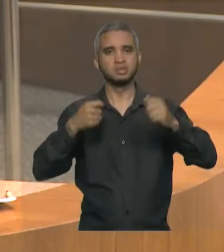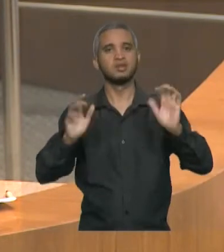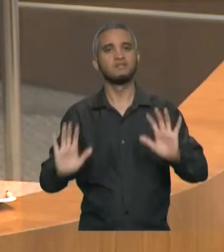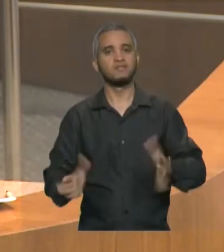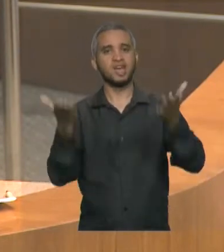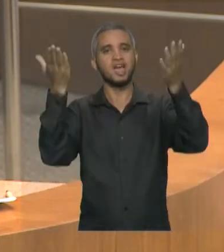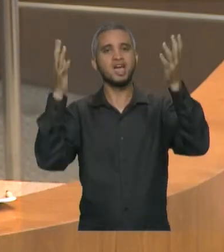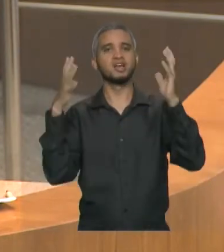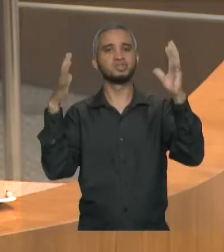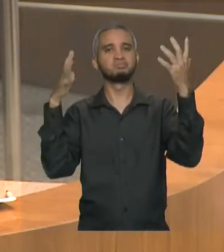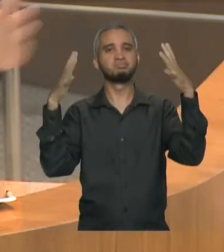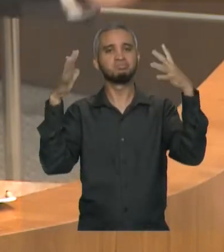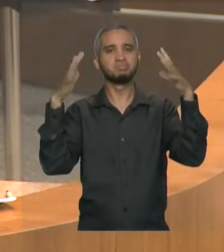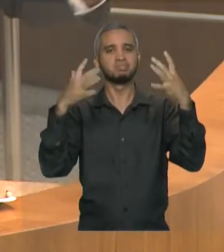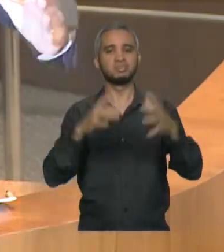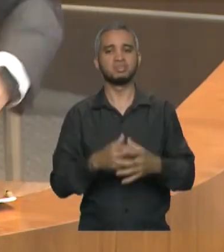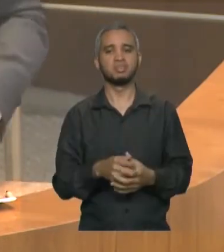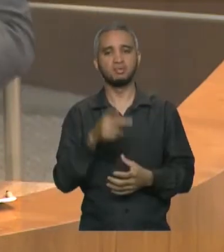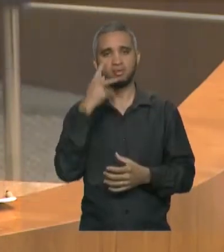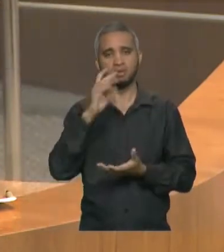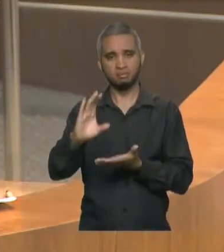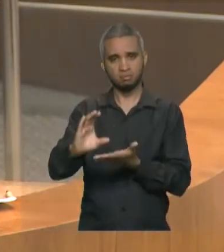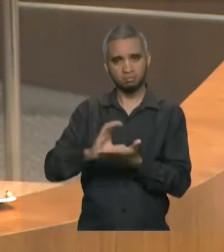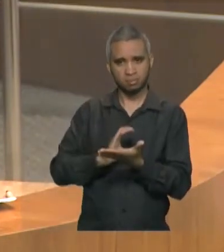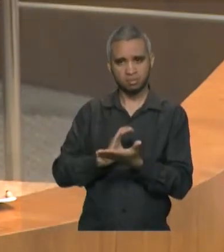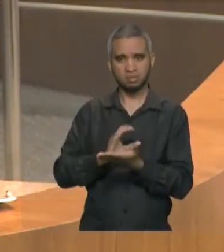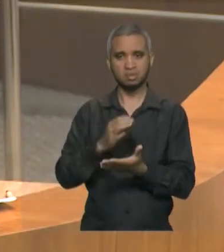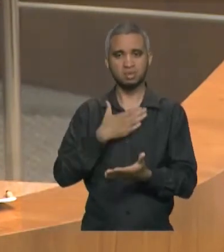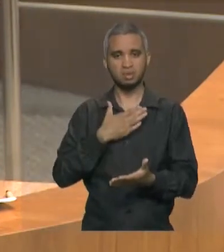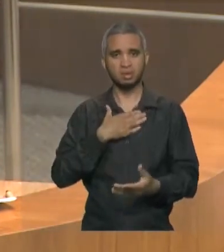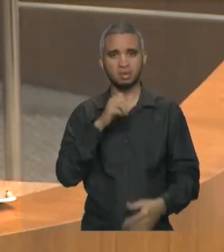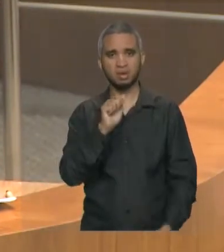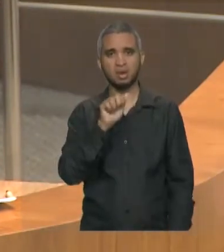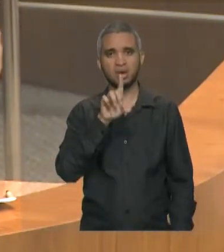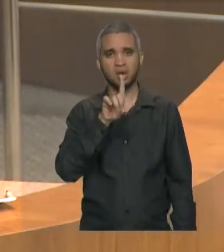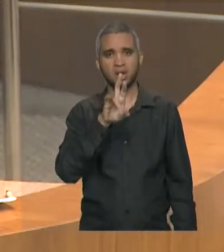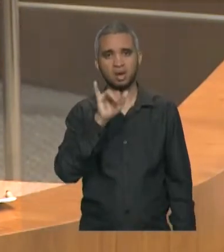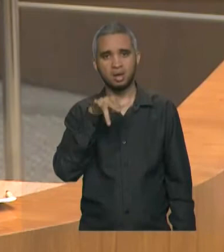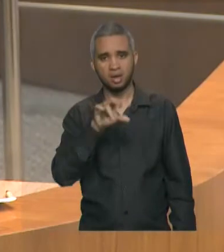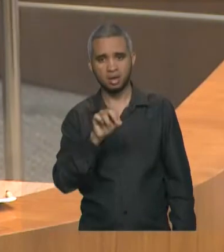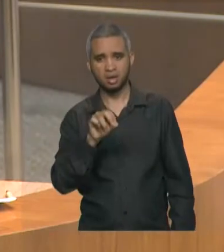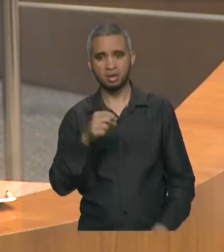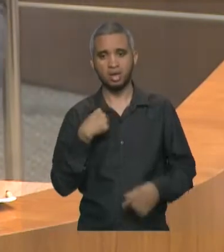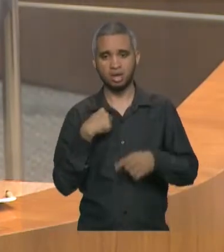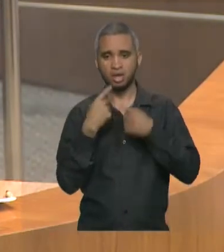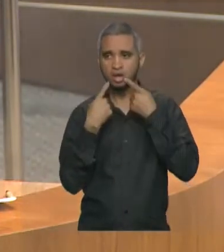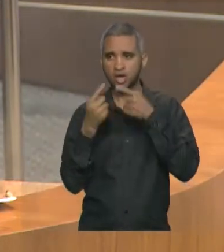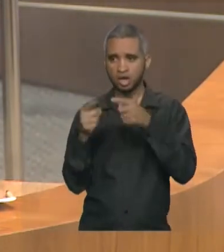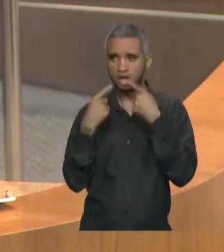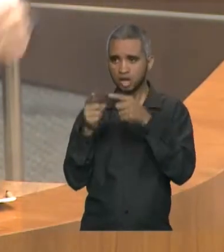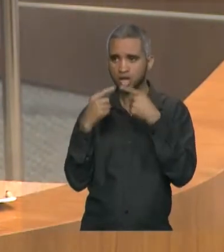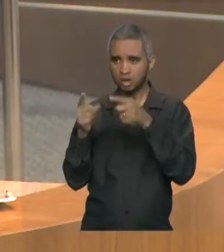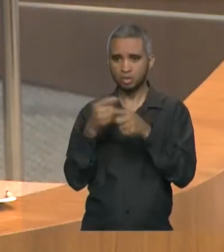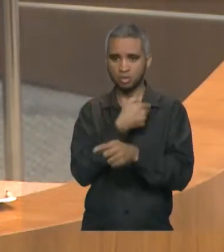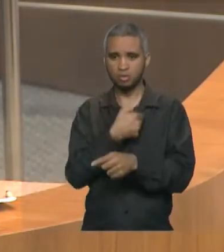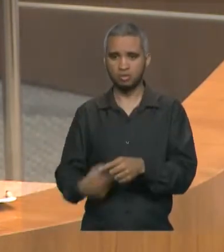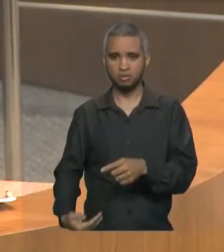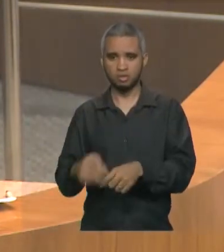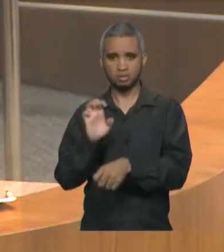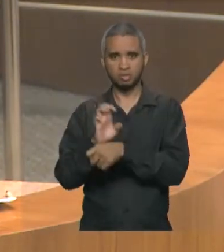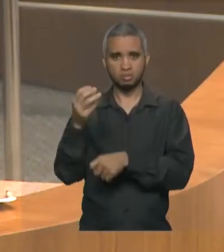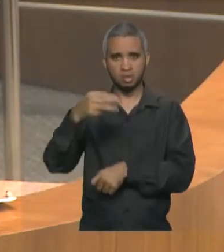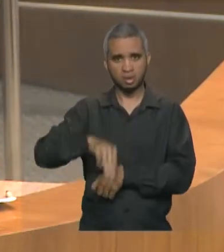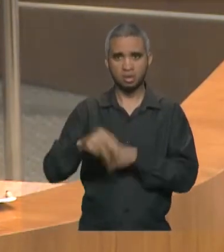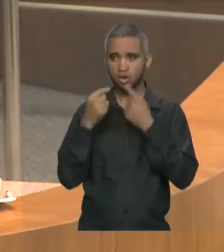liberar as emendas do Adriano Sarney. Muito bem, já saí daqui satisfeito. Não vou mais nem criticar o governo do Estado agora, porque minhas emendas vão ser todas